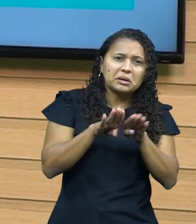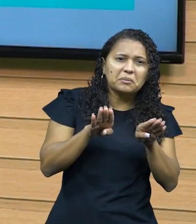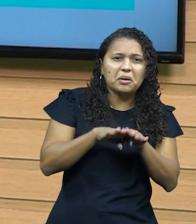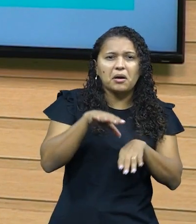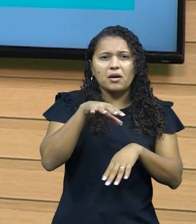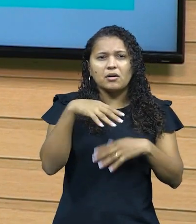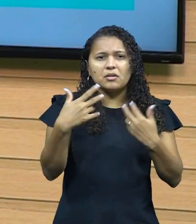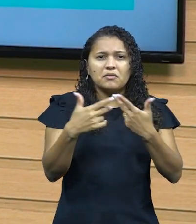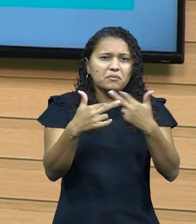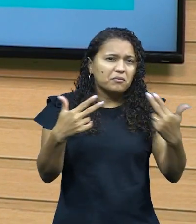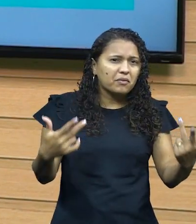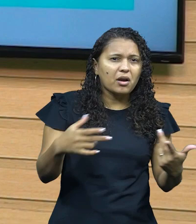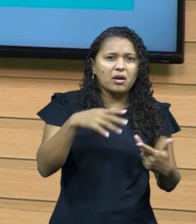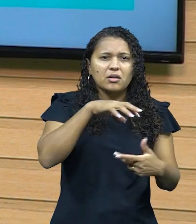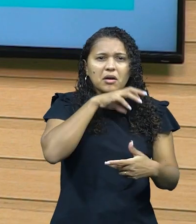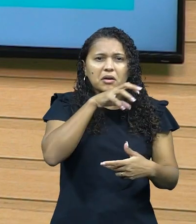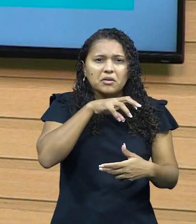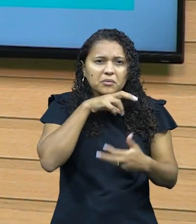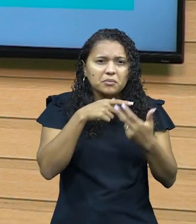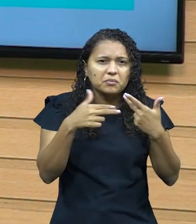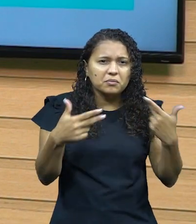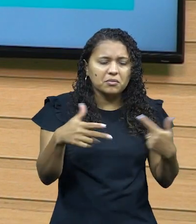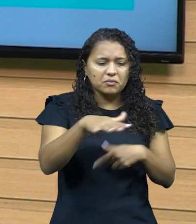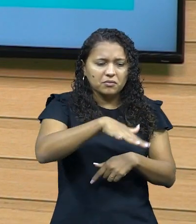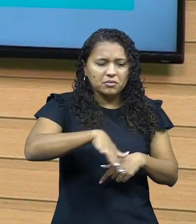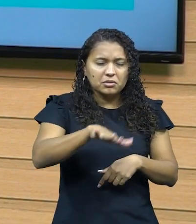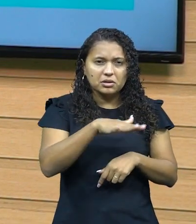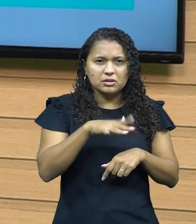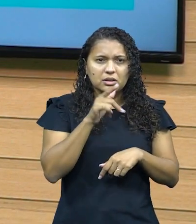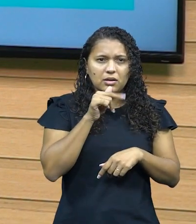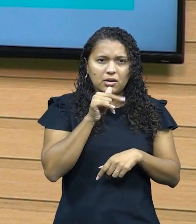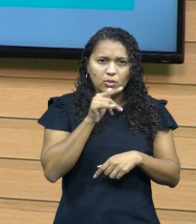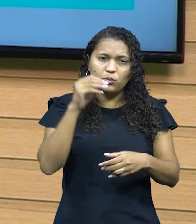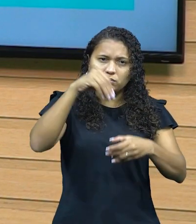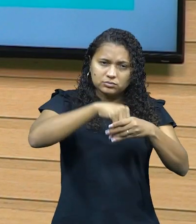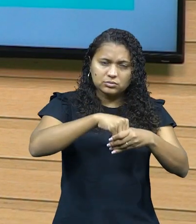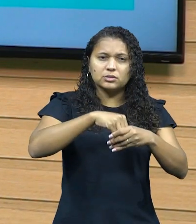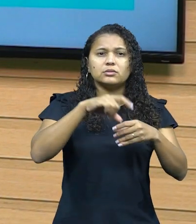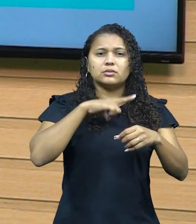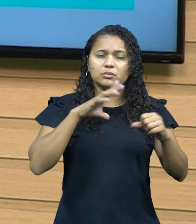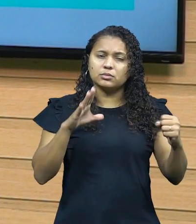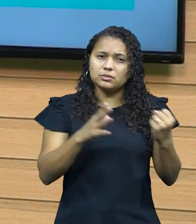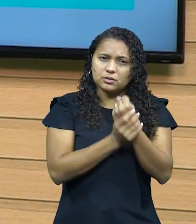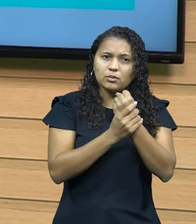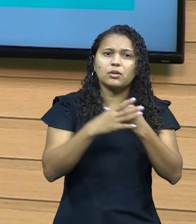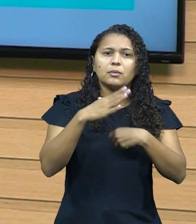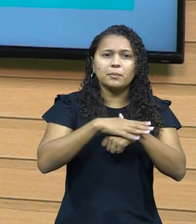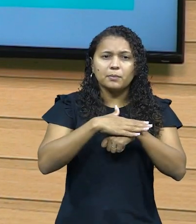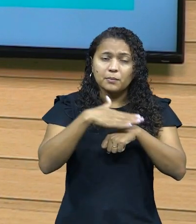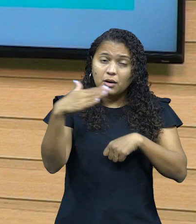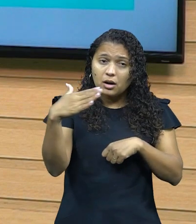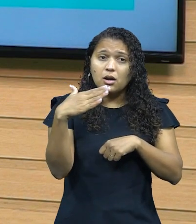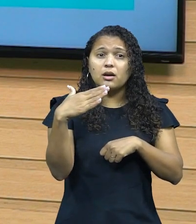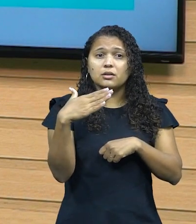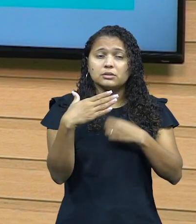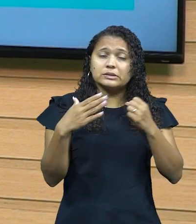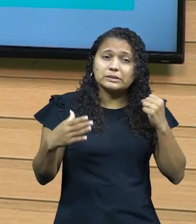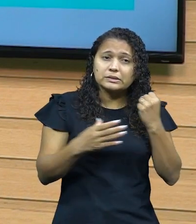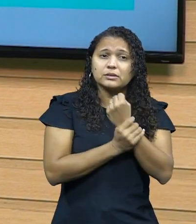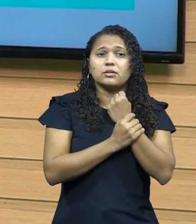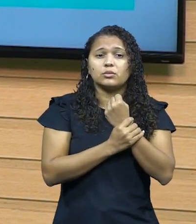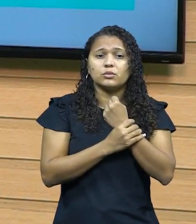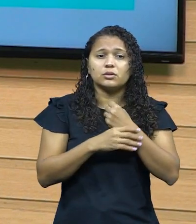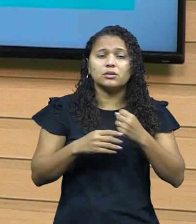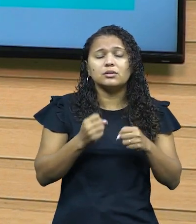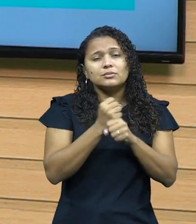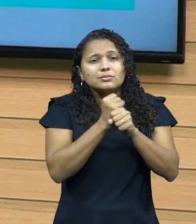animais, de algas, de cracas. Então, dava uma segurança maior a esse navio, dava uma